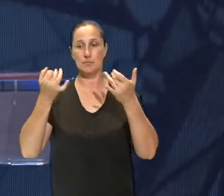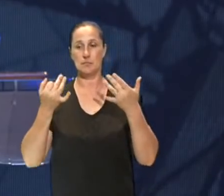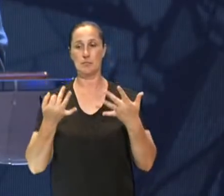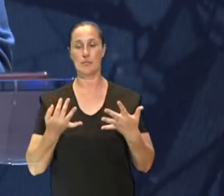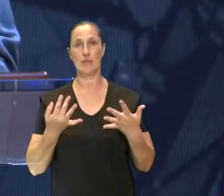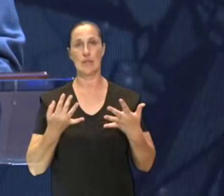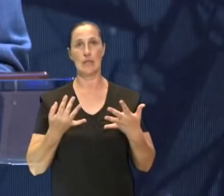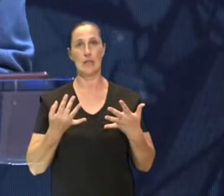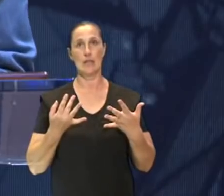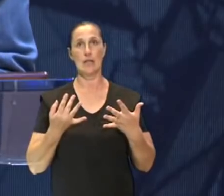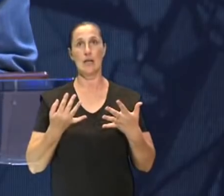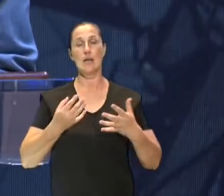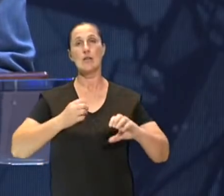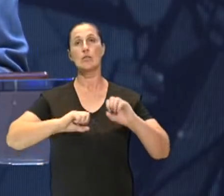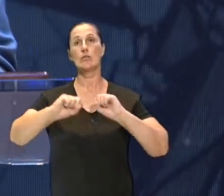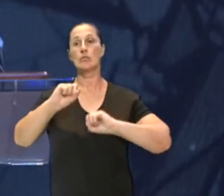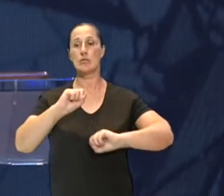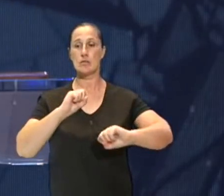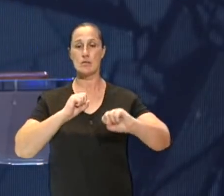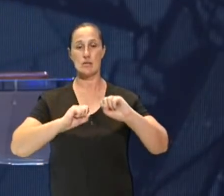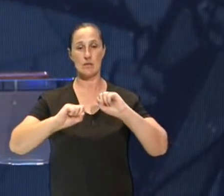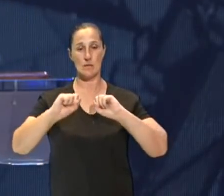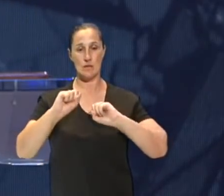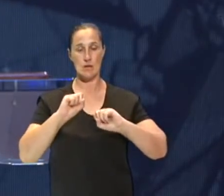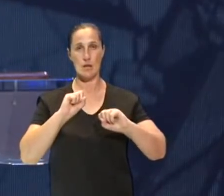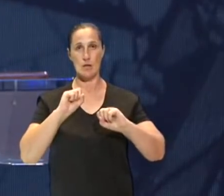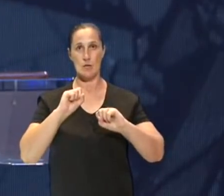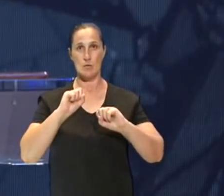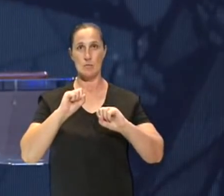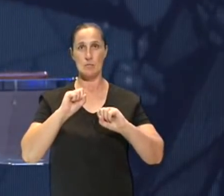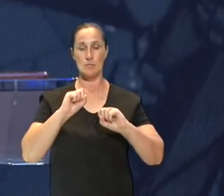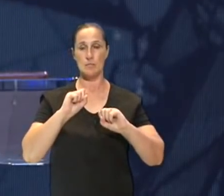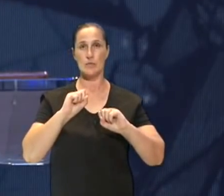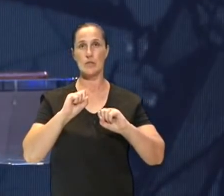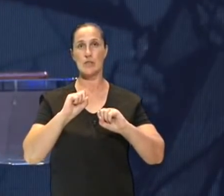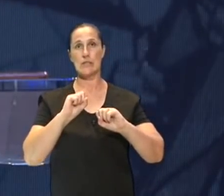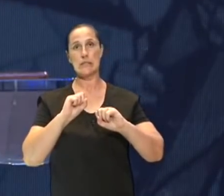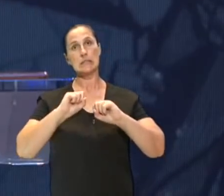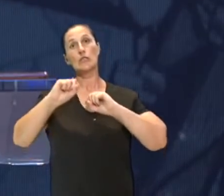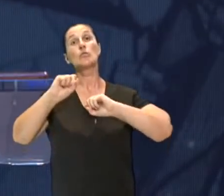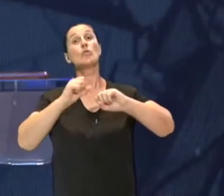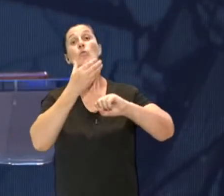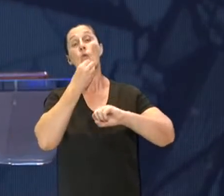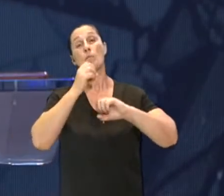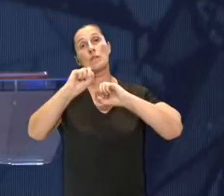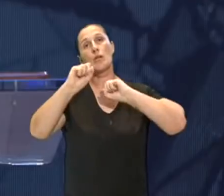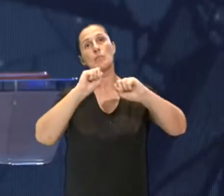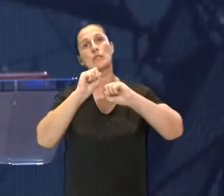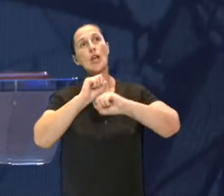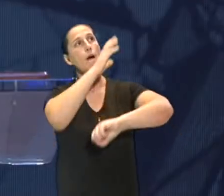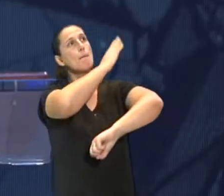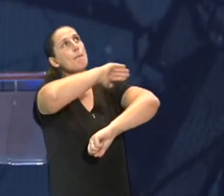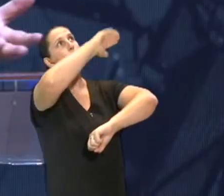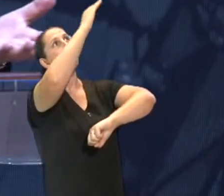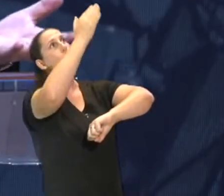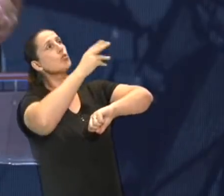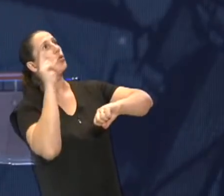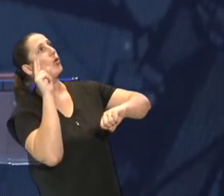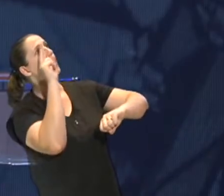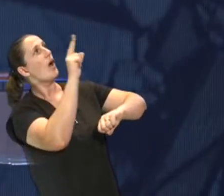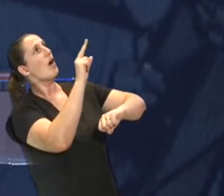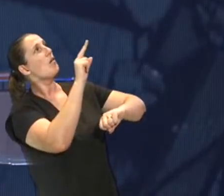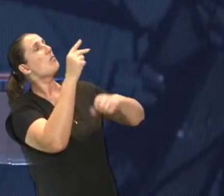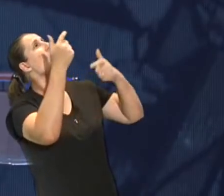dizer através do salmista, que ele olhava para os montes e dizia para si mesmo, de onde me virá